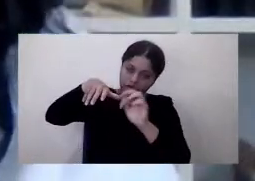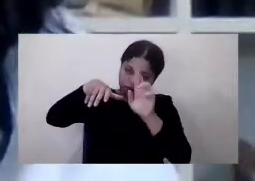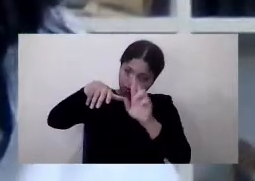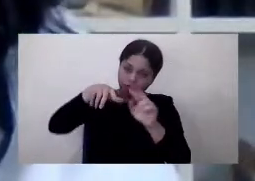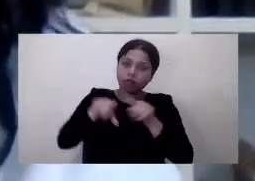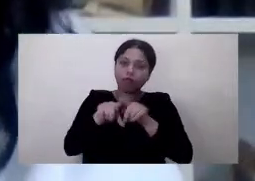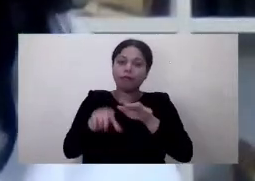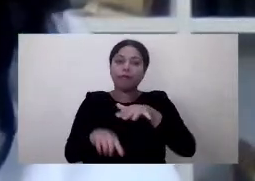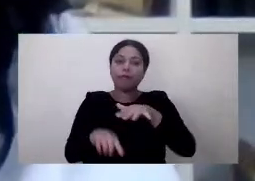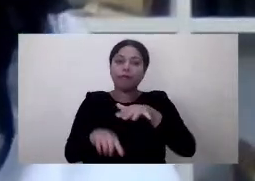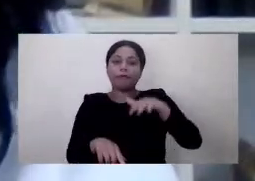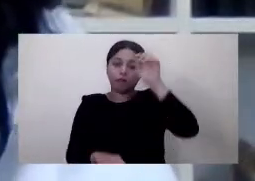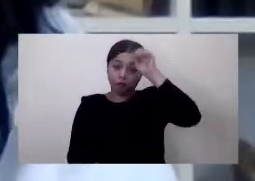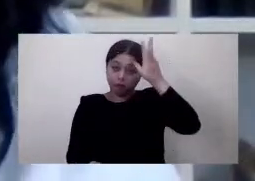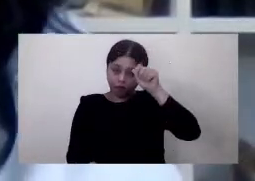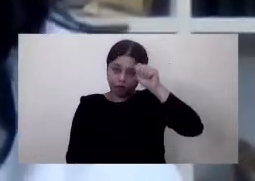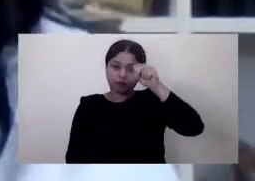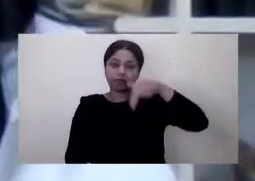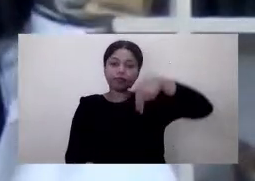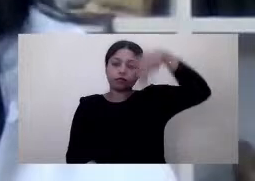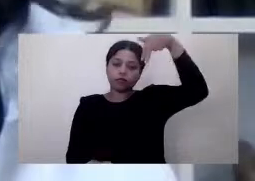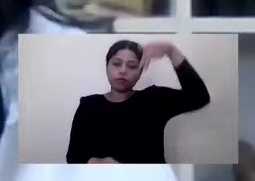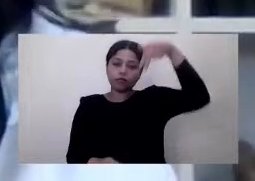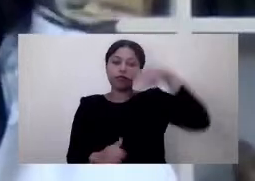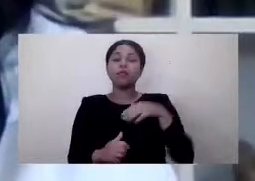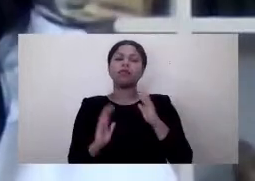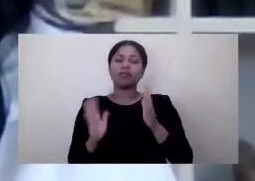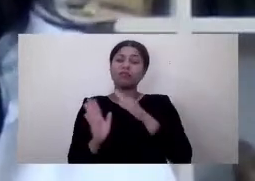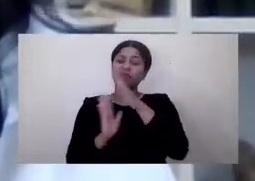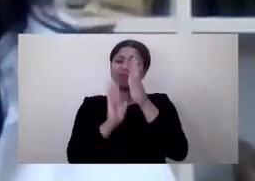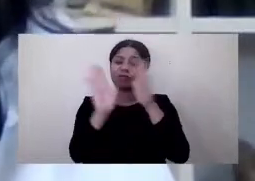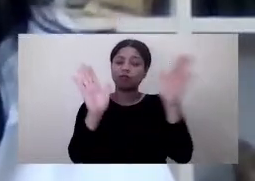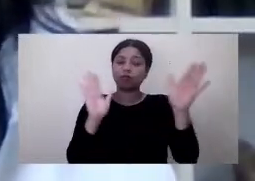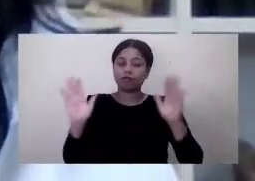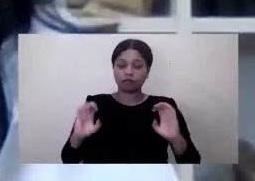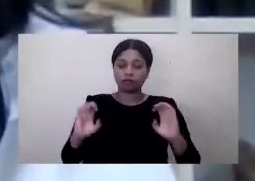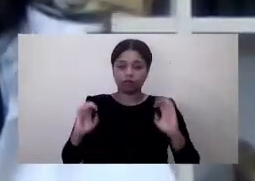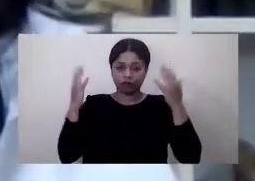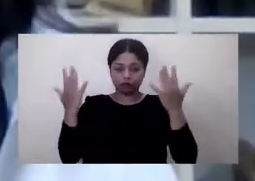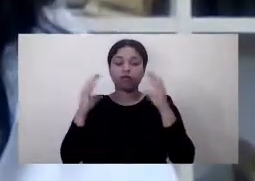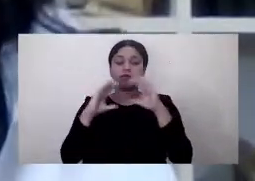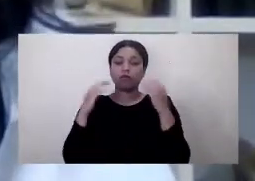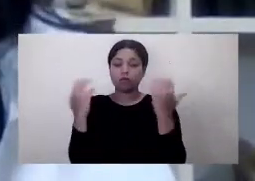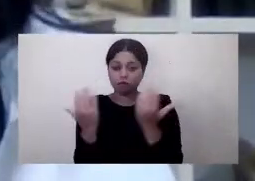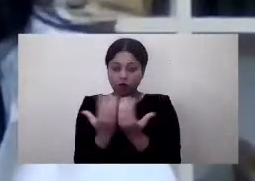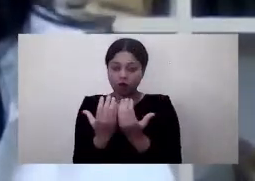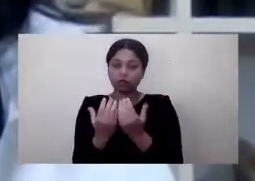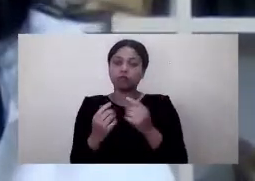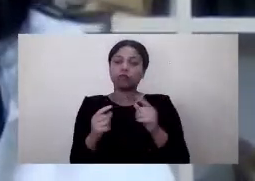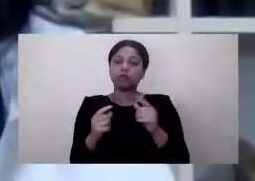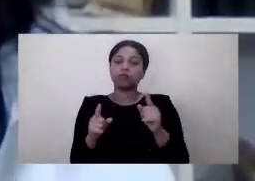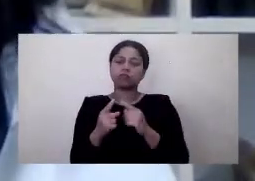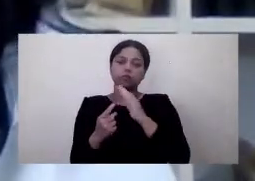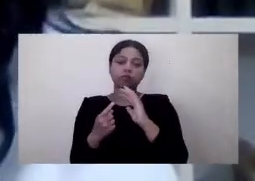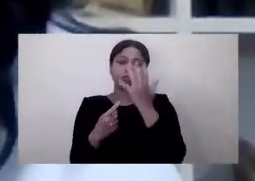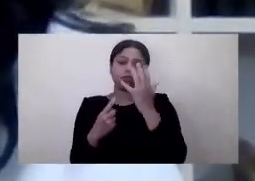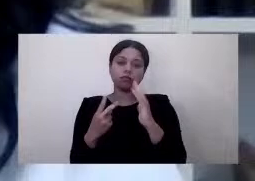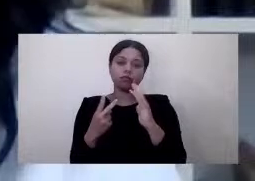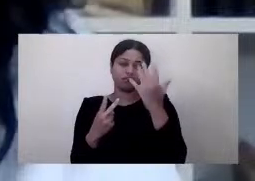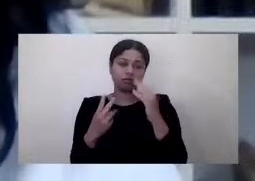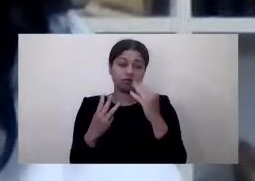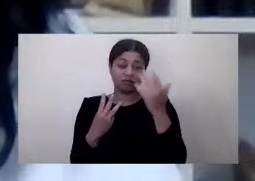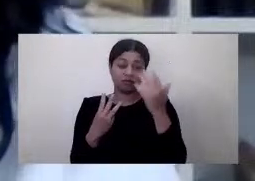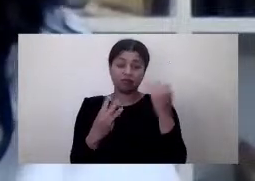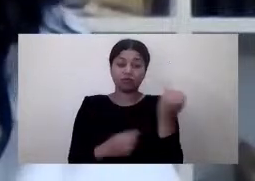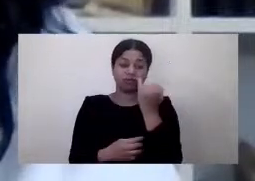foi palestrante várias vezes em conferências internacionais, como a ETFL, na EUTISOL e TISOL Arábia. E